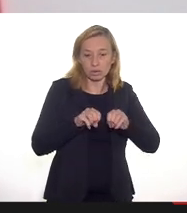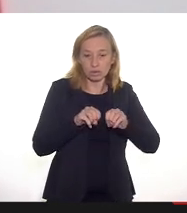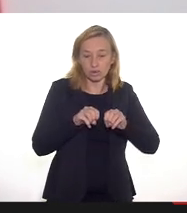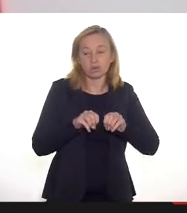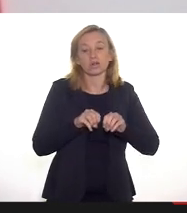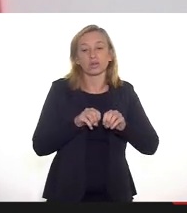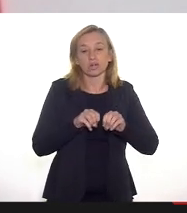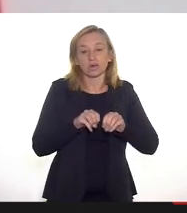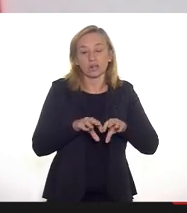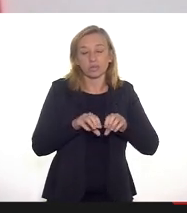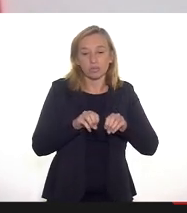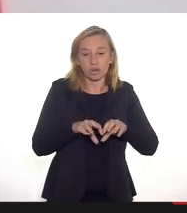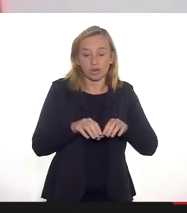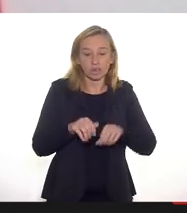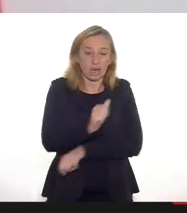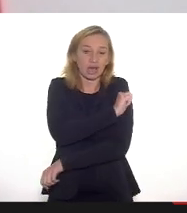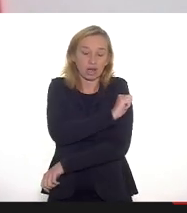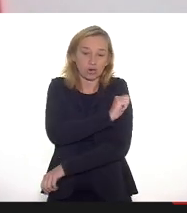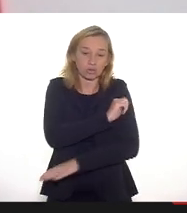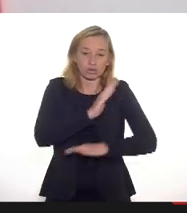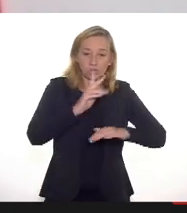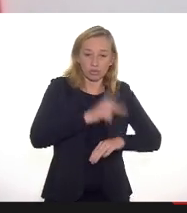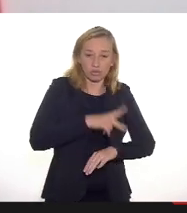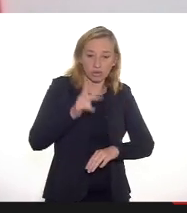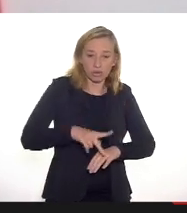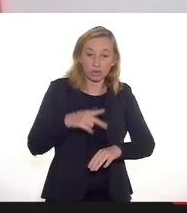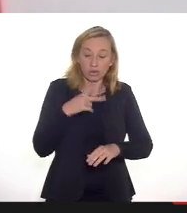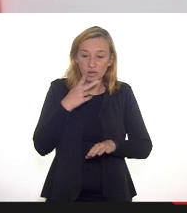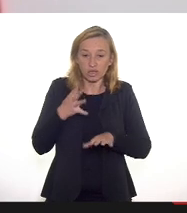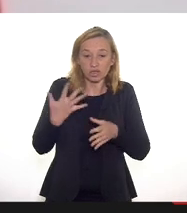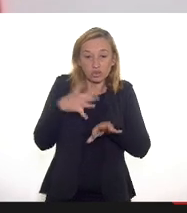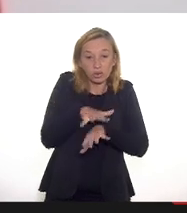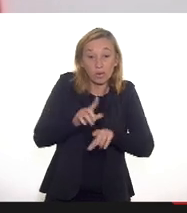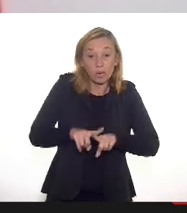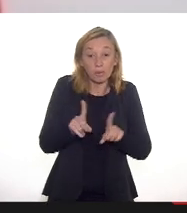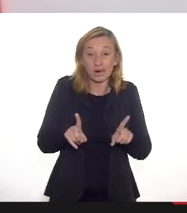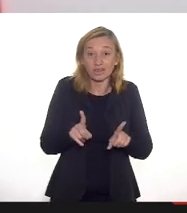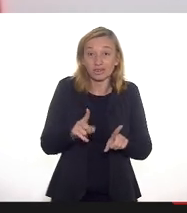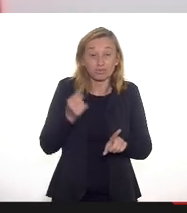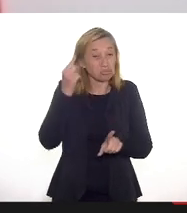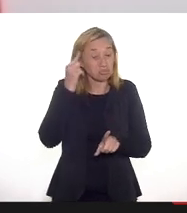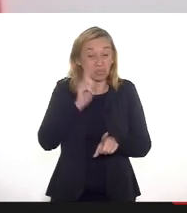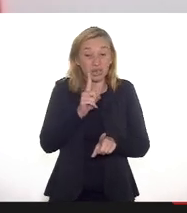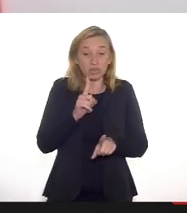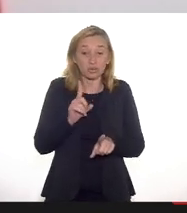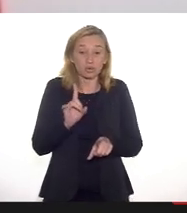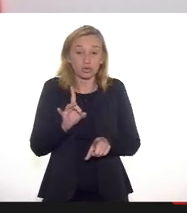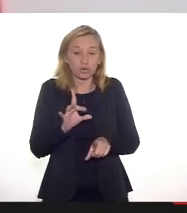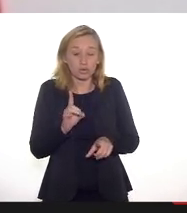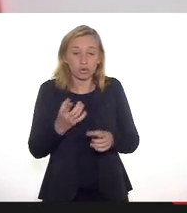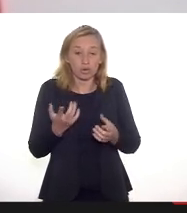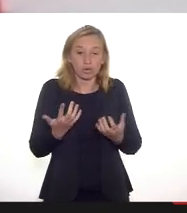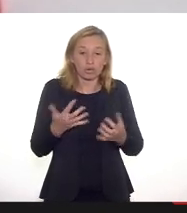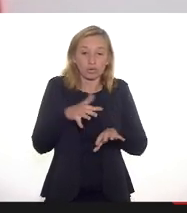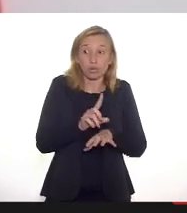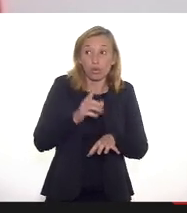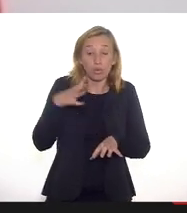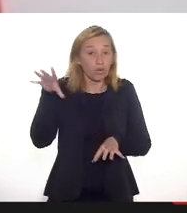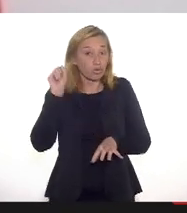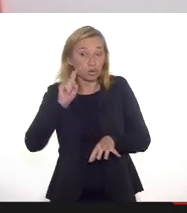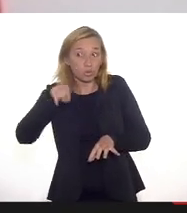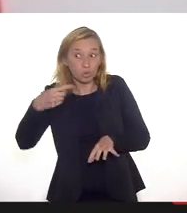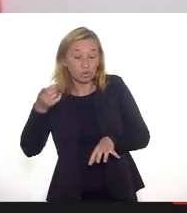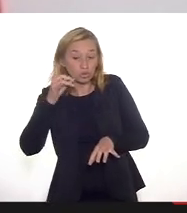professoras? É, quando eu falo isso, eu estou falando de inclusão, mas eu não penso em inclusão como eu ouvi no outro dia de